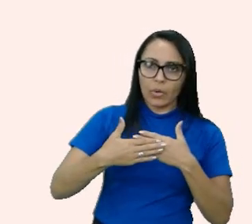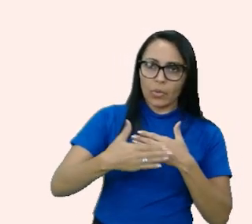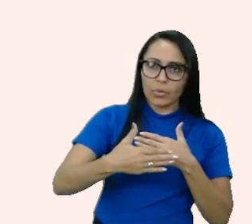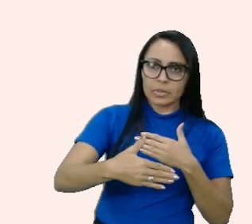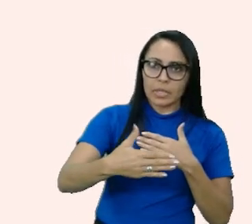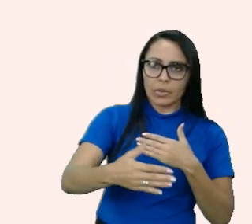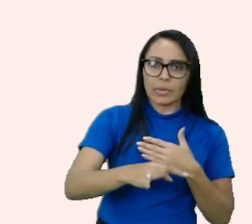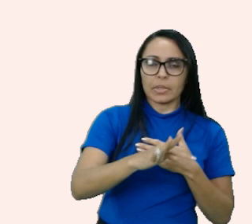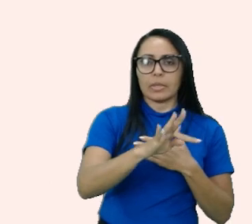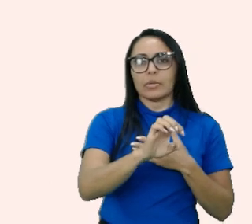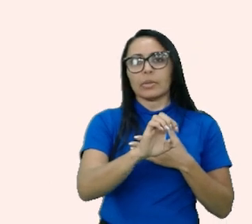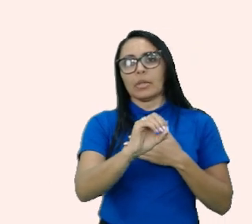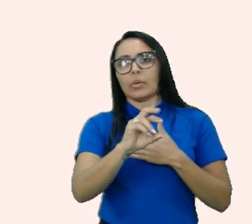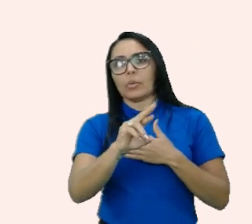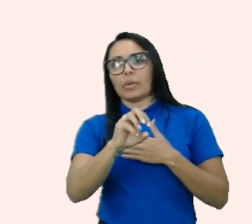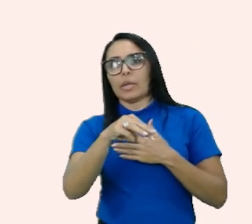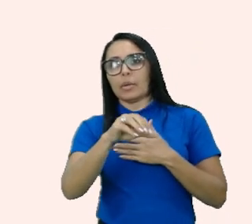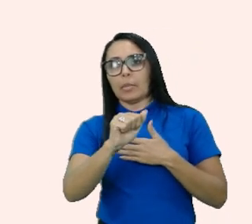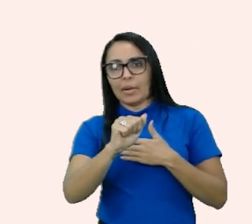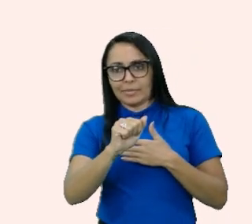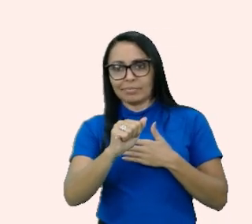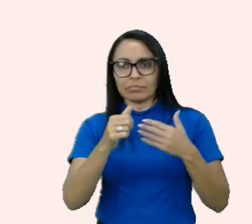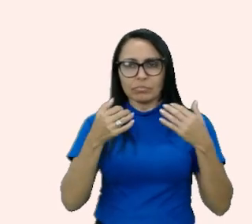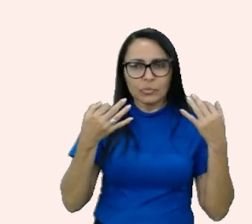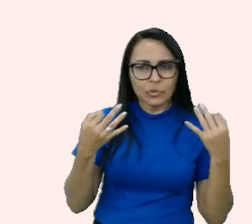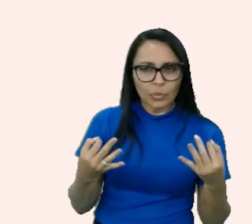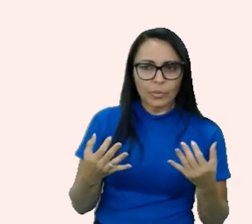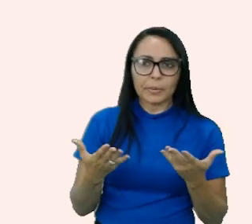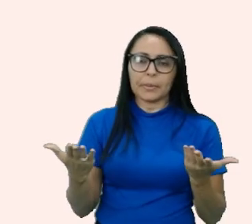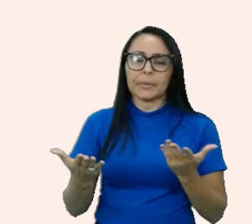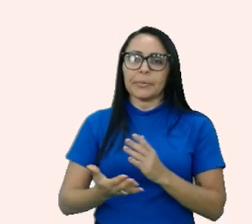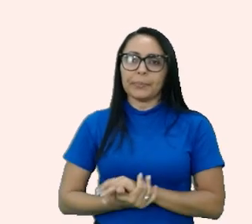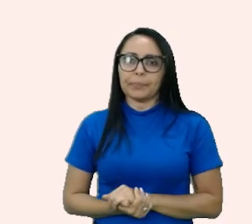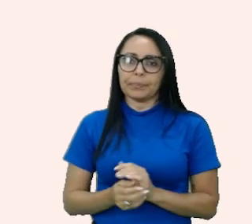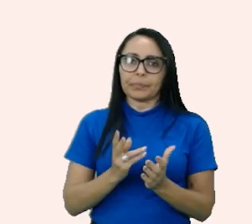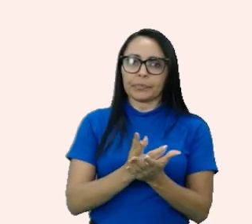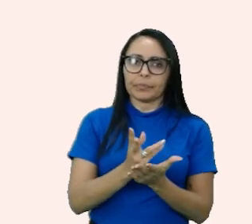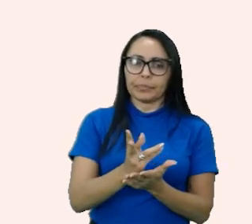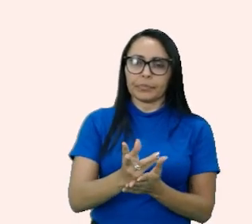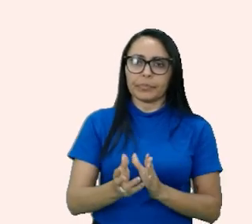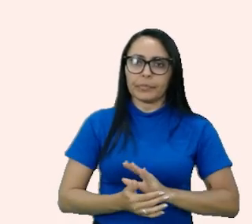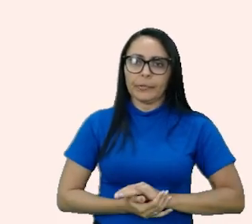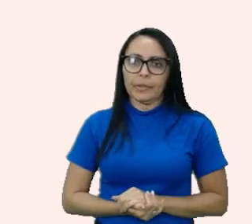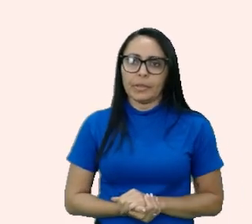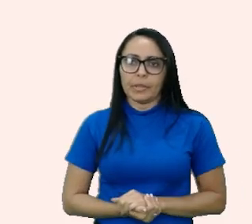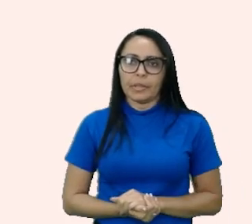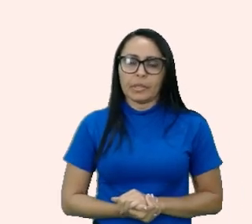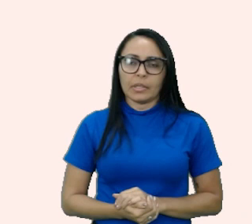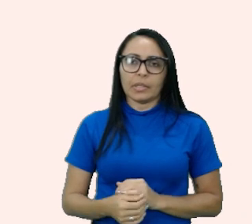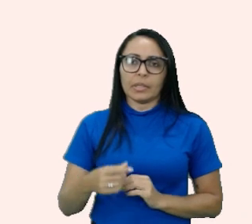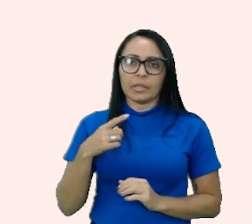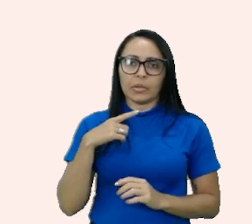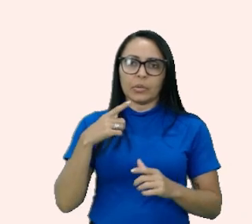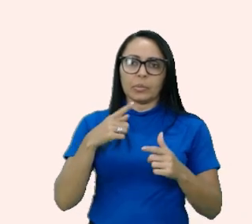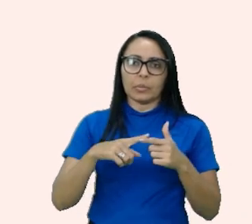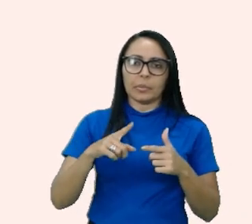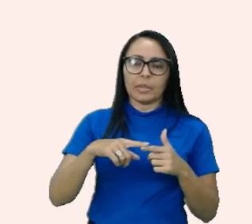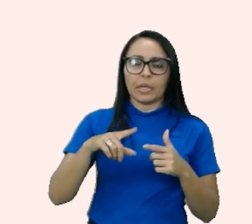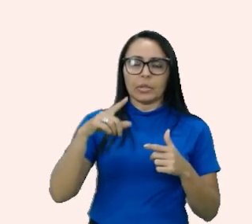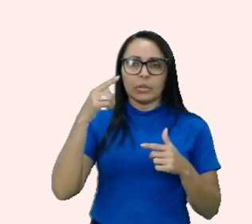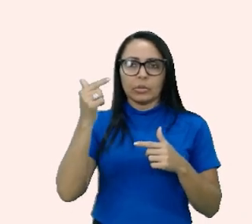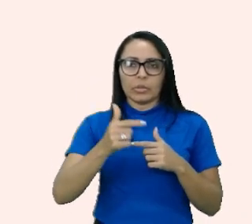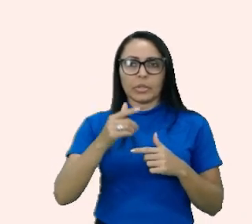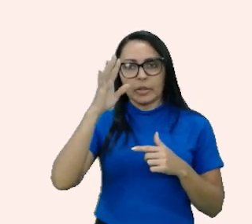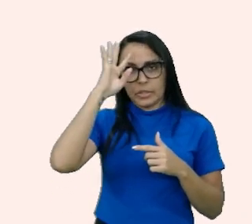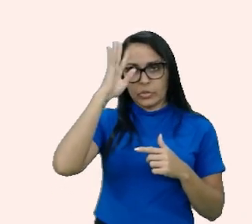Teorema de Tales. Show de bola? Continuando. Tenho para vocês aí um probleminha 2 que eu vou resolver contigo, tá?